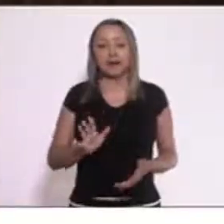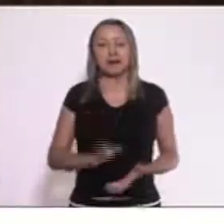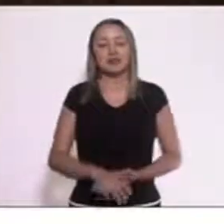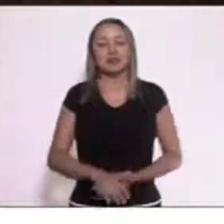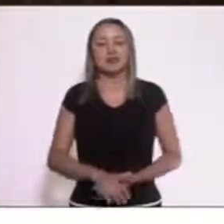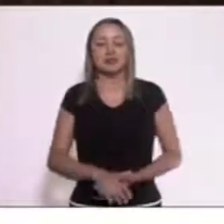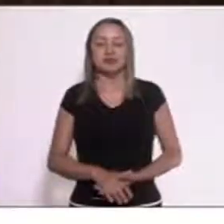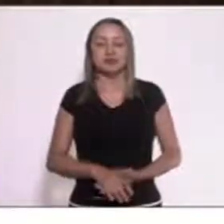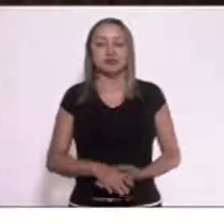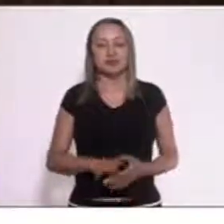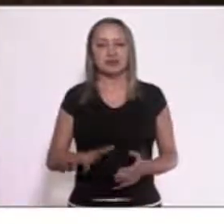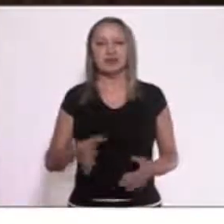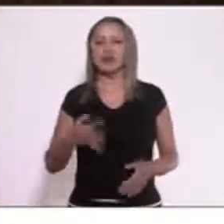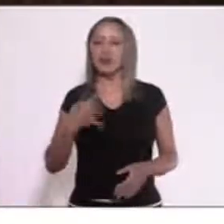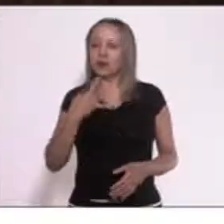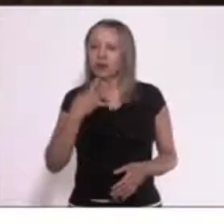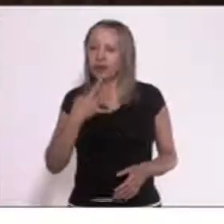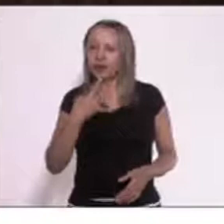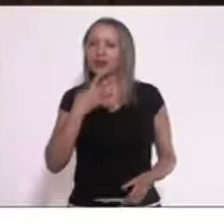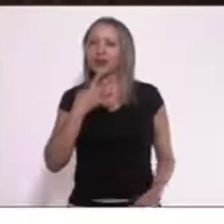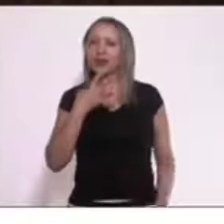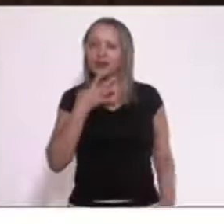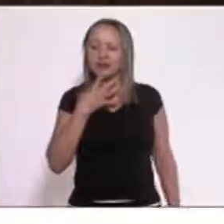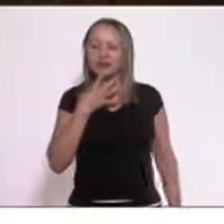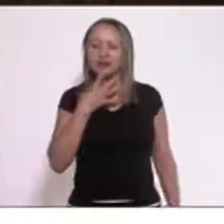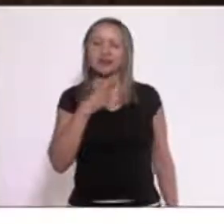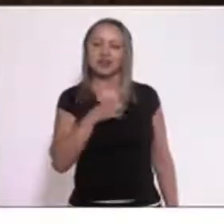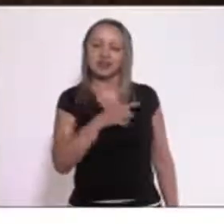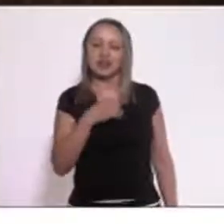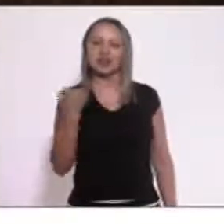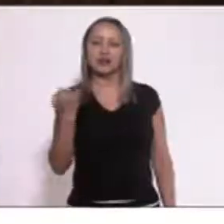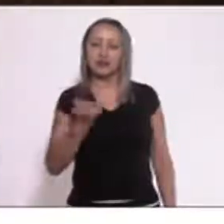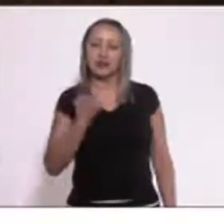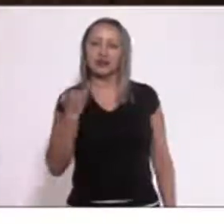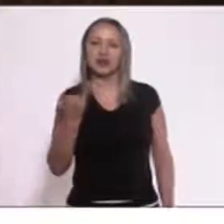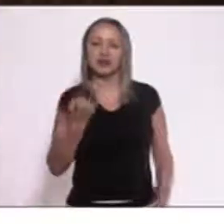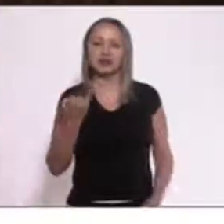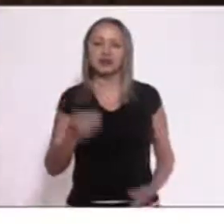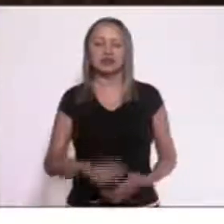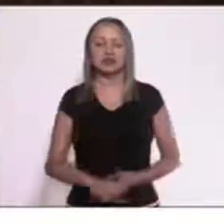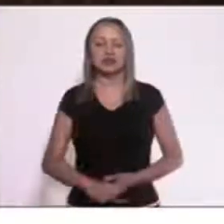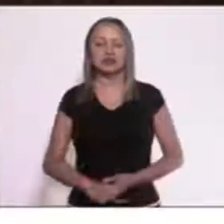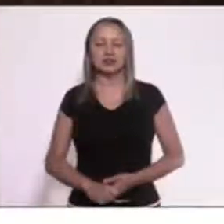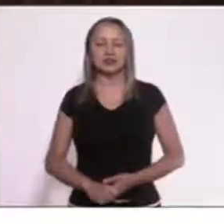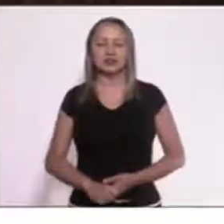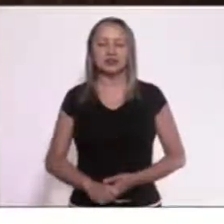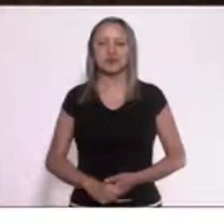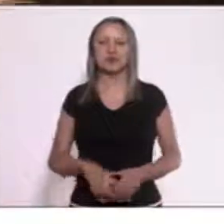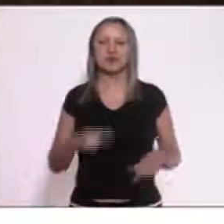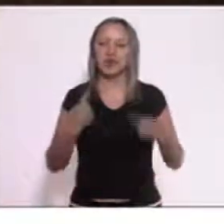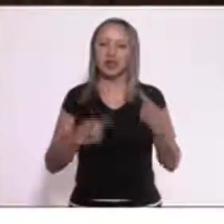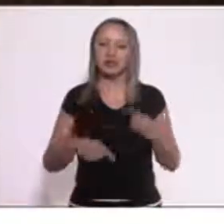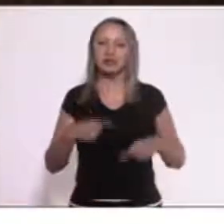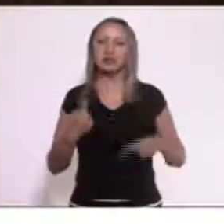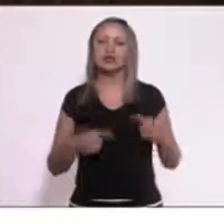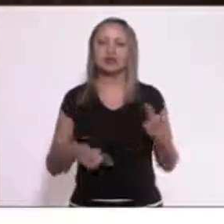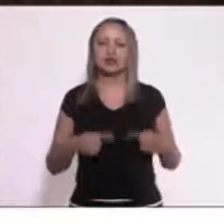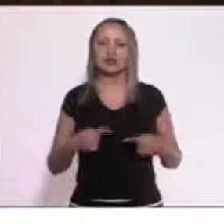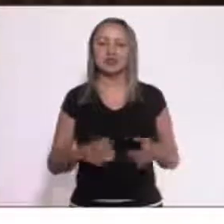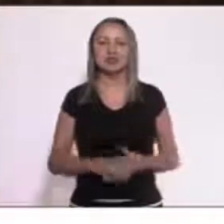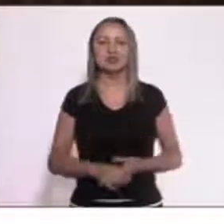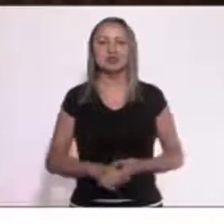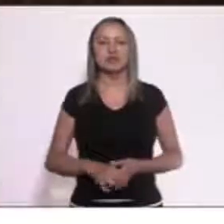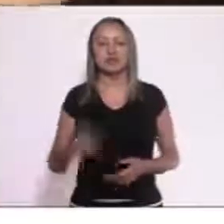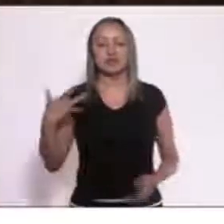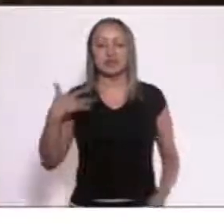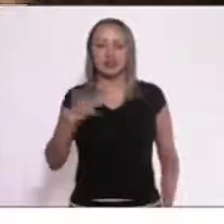alguma desconhecer ou reconhecer a importância que tem na discussão da política de saúde nesta